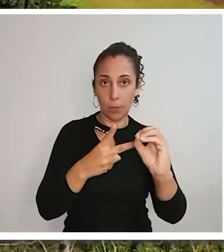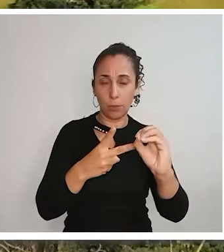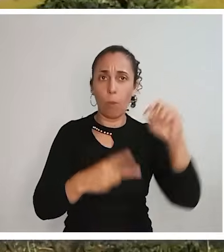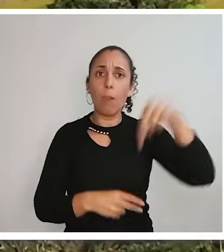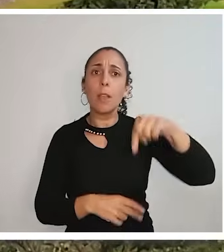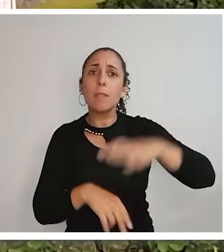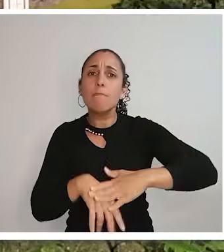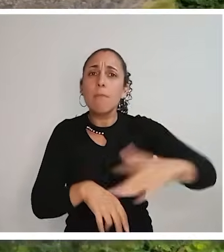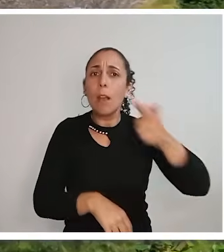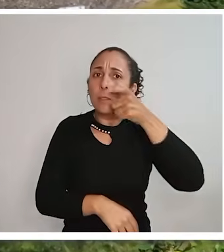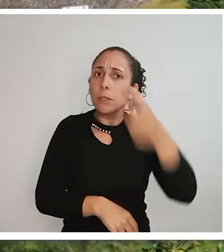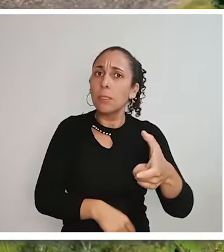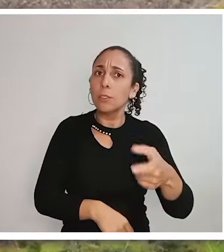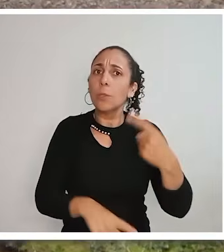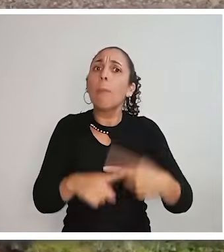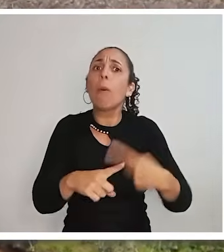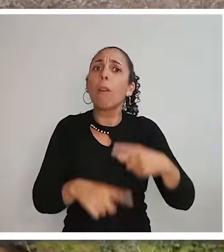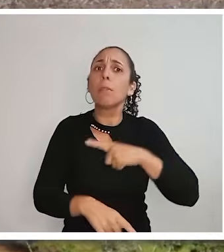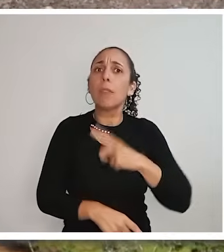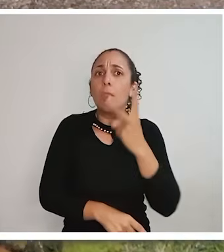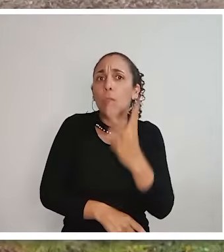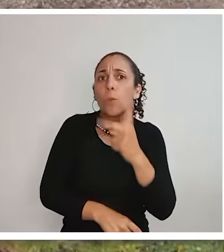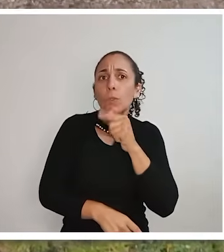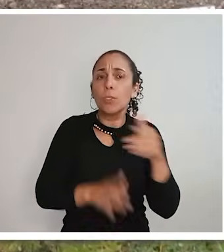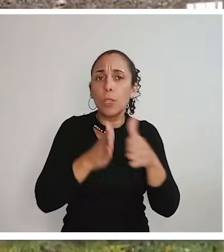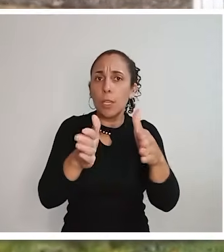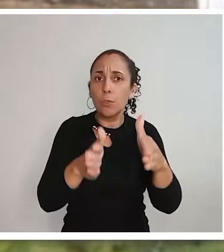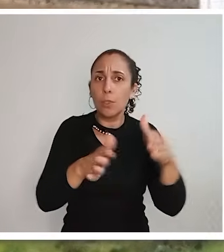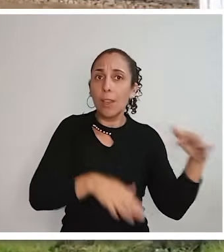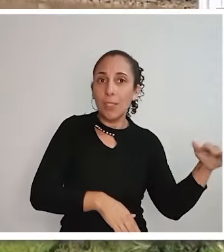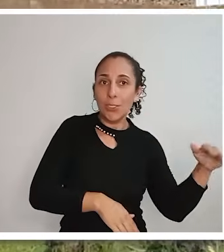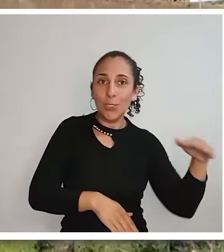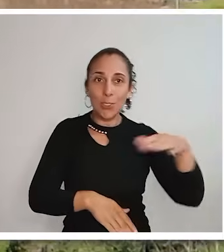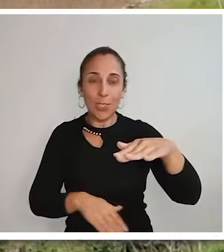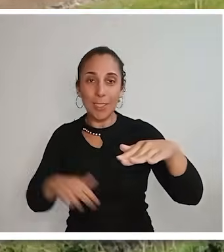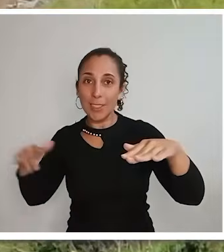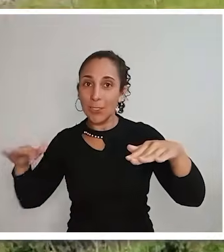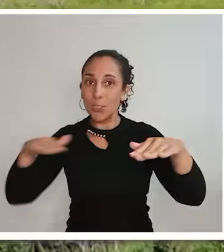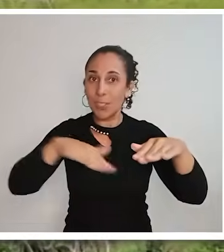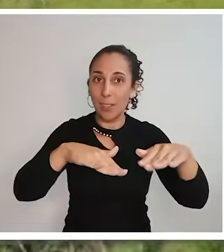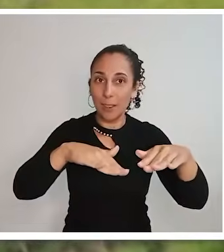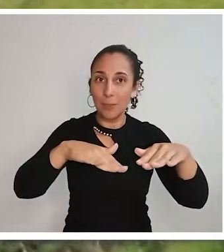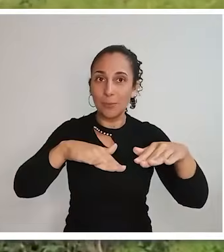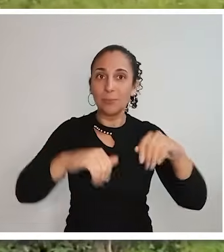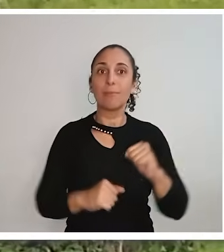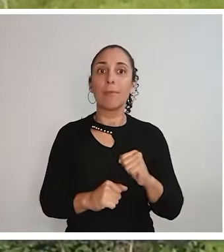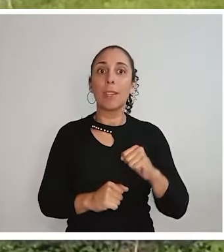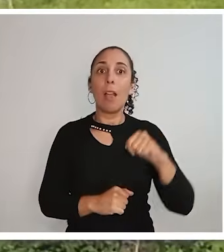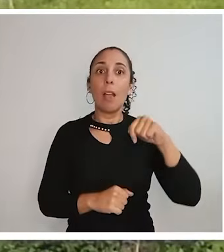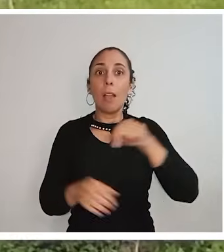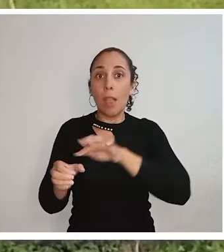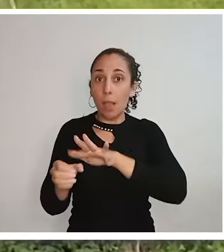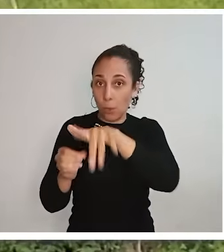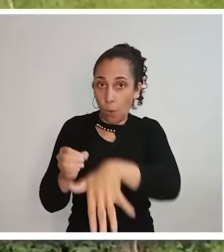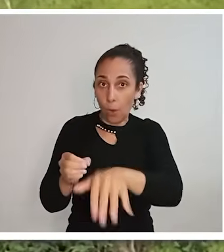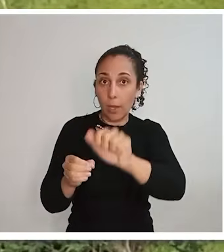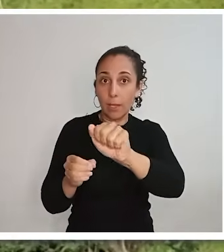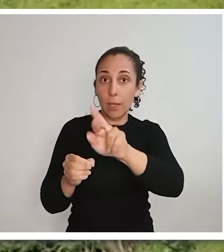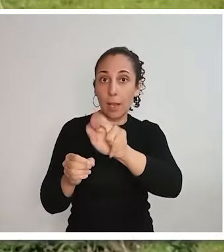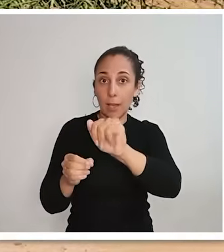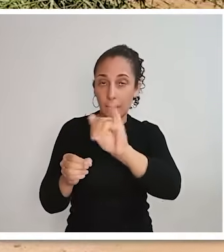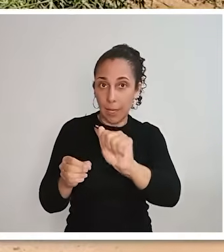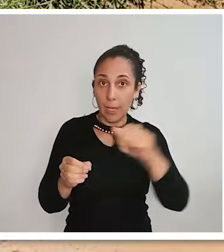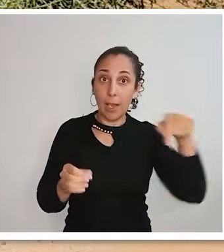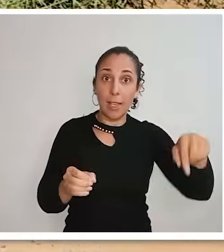quê? Porque esse aqui ele tem 2 braços, vamos dizer assim. Cada braço é formado por um riacho diferente. Um é formado pelo Córrego